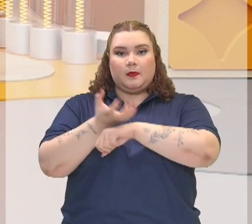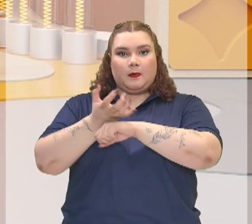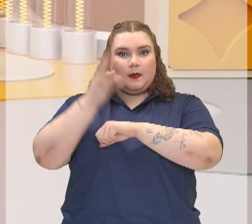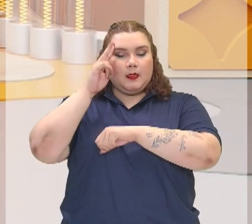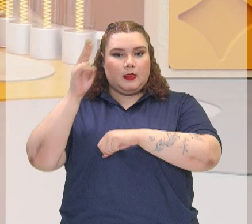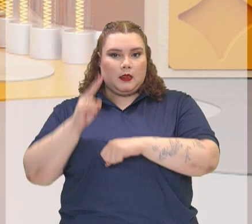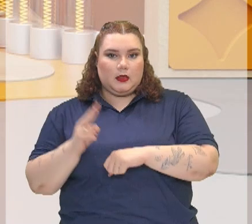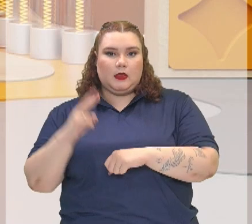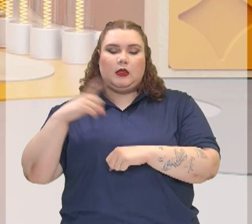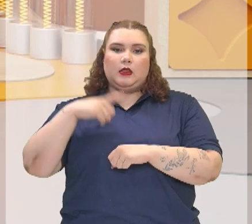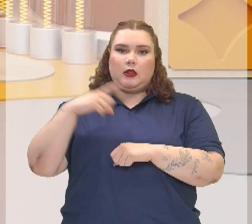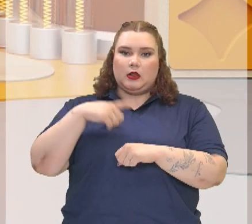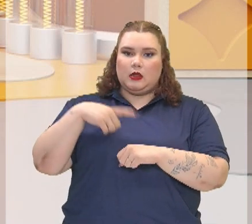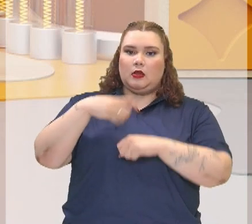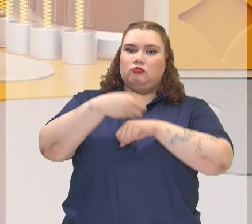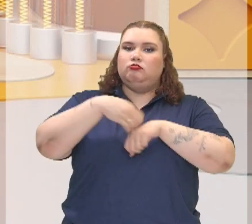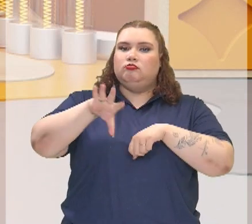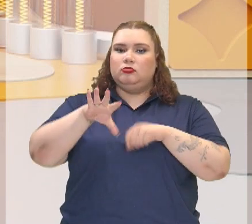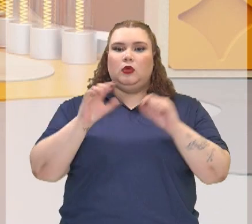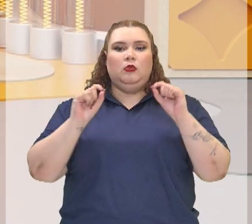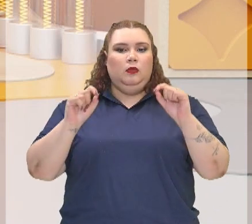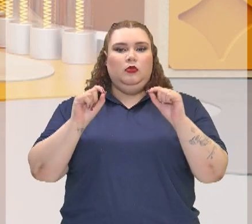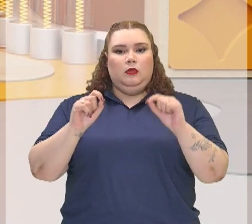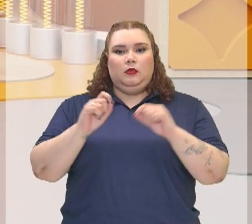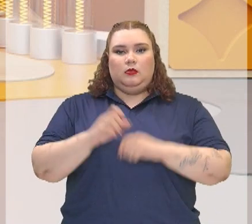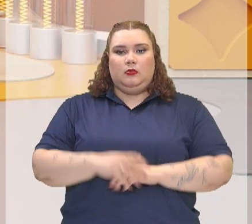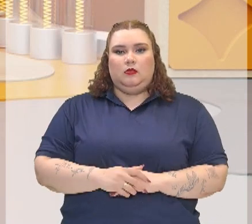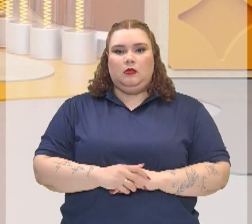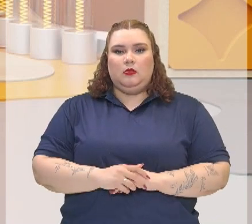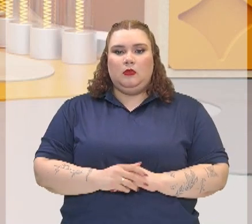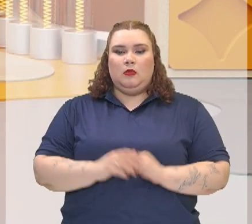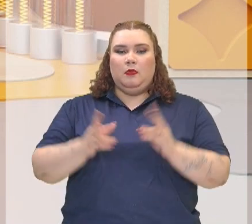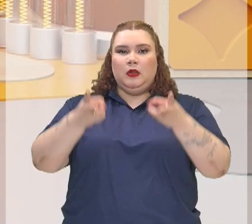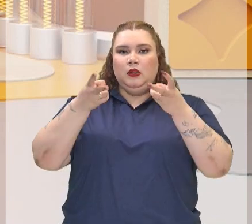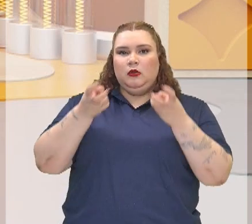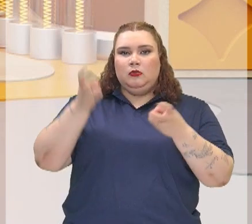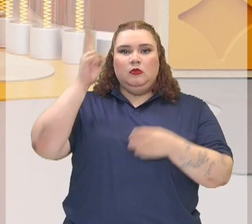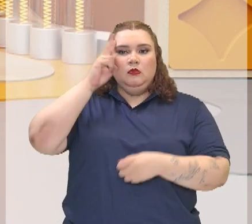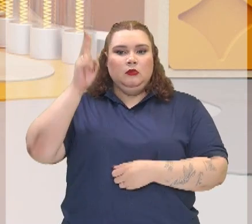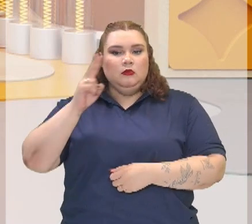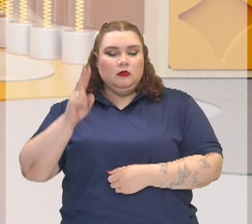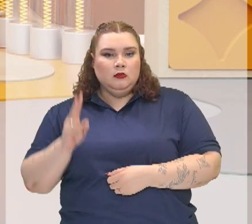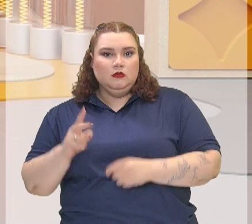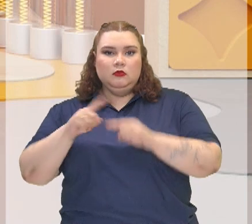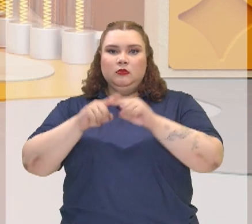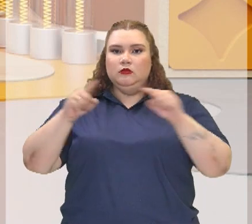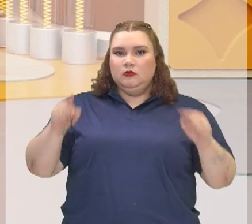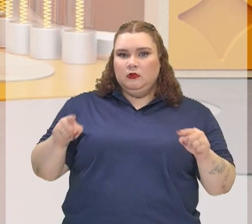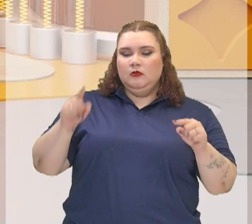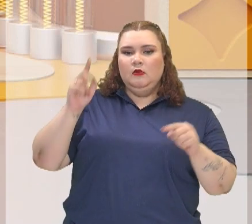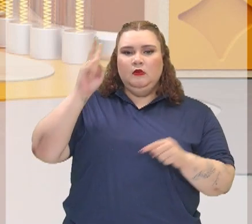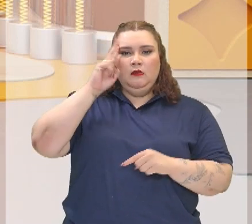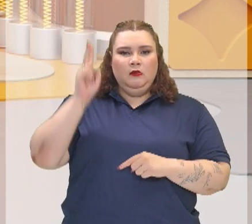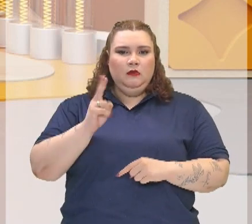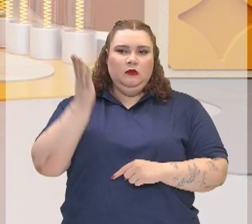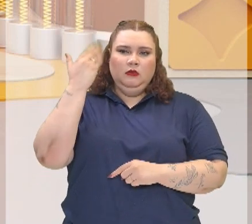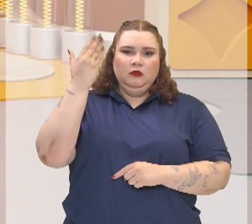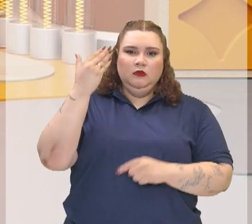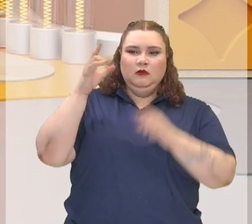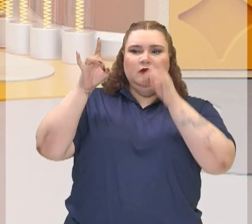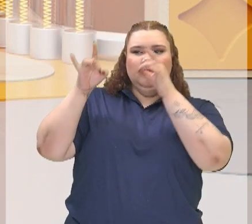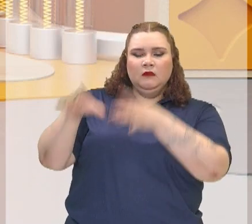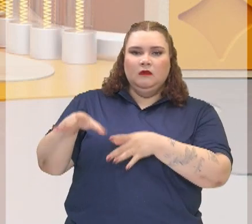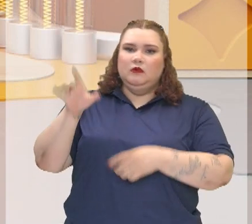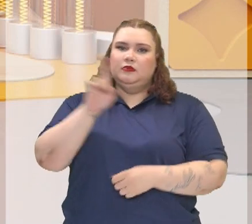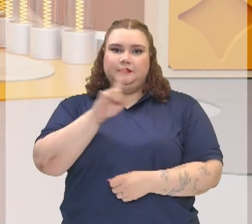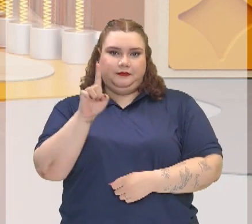essa preocupação de olhar para o passado, mas não deixar o passado lá, desconectado.